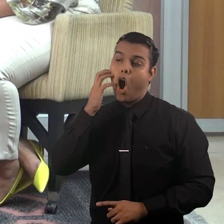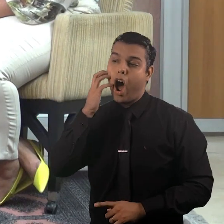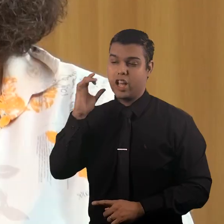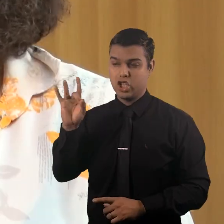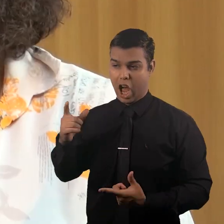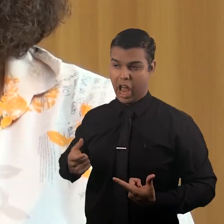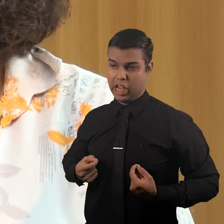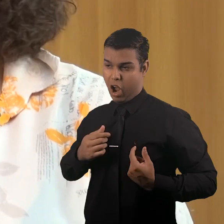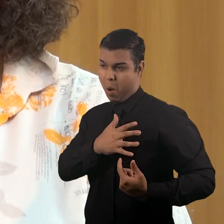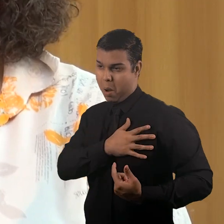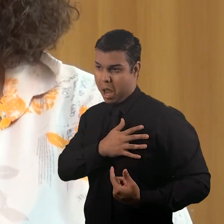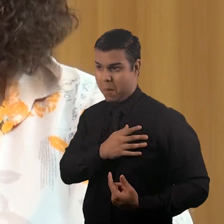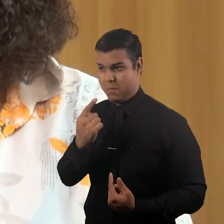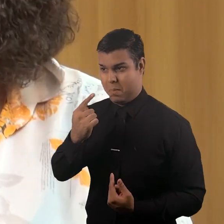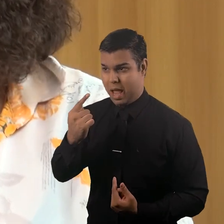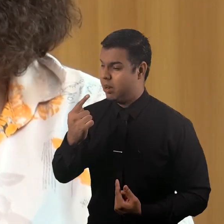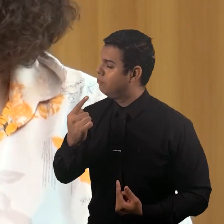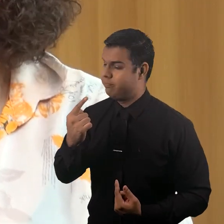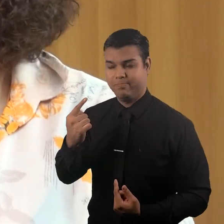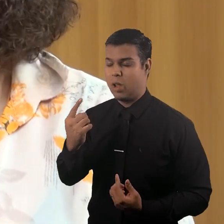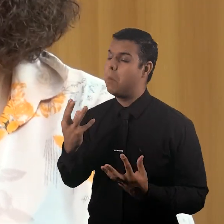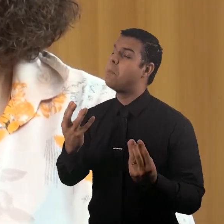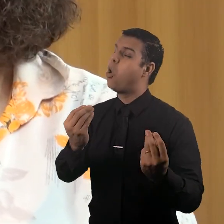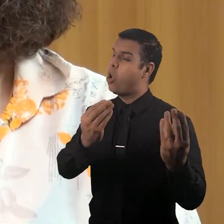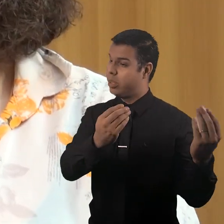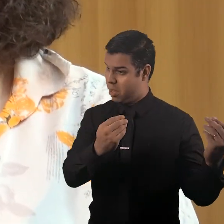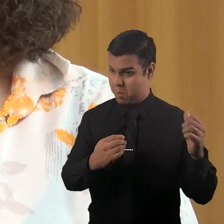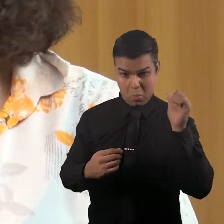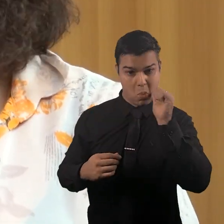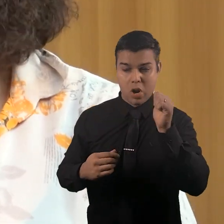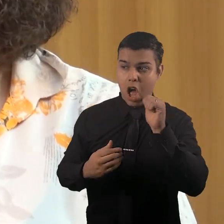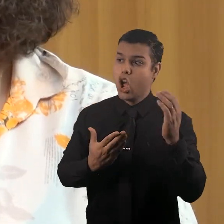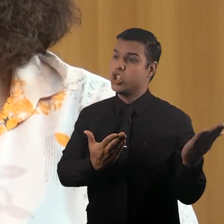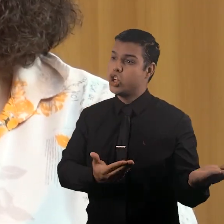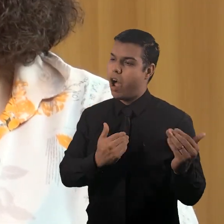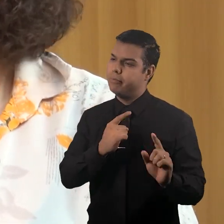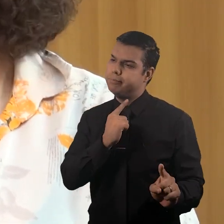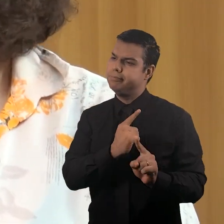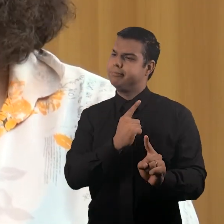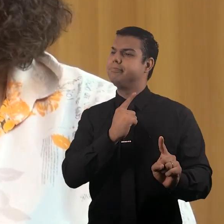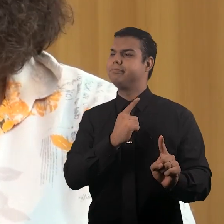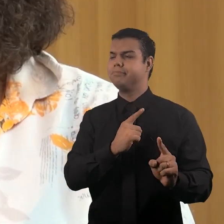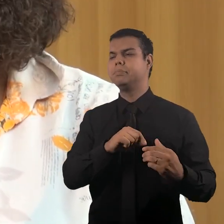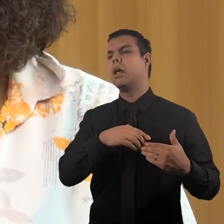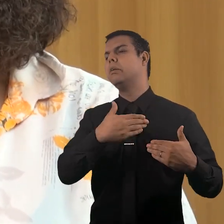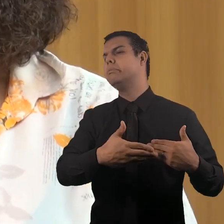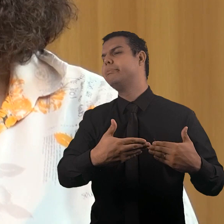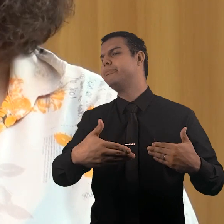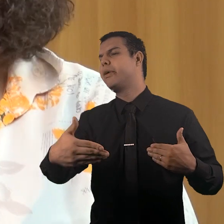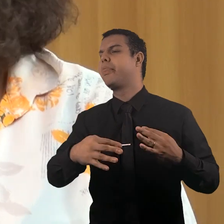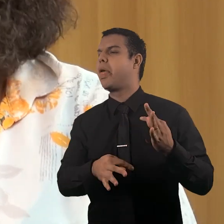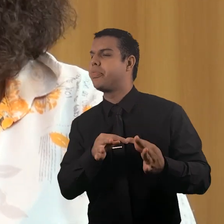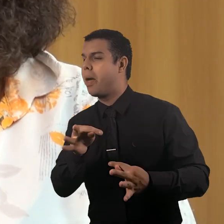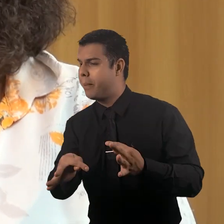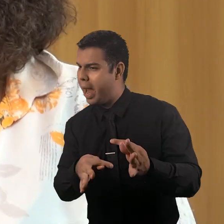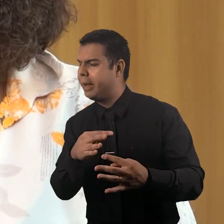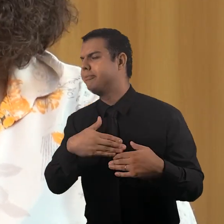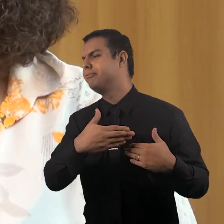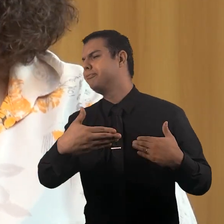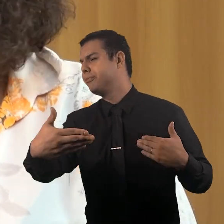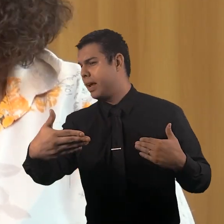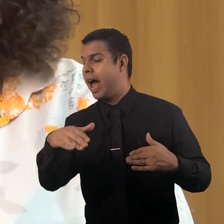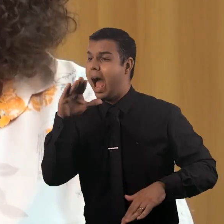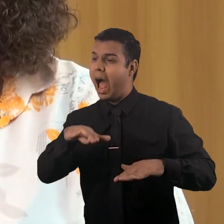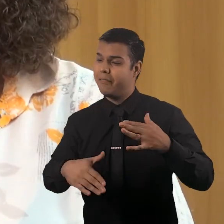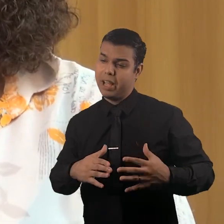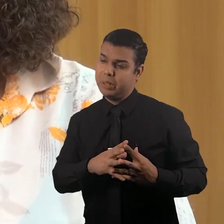Existem milhares de mulheres e mulheres jovens já diagnosticadas e que vão conviver com a doença por muito tempo. Existem também aquelas